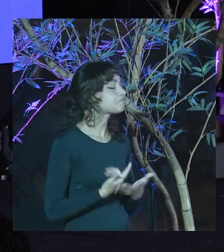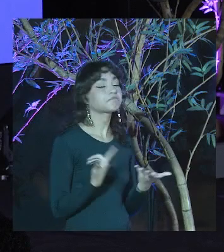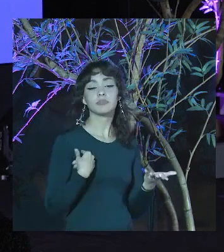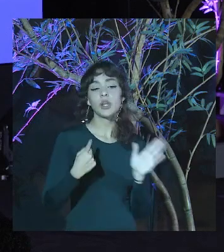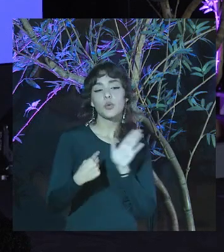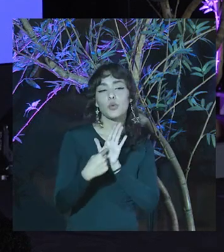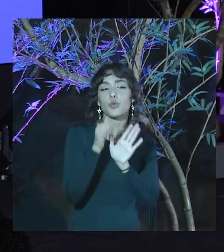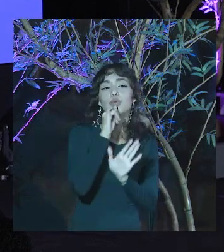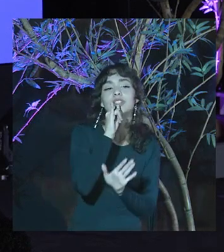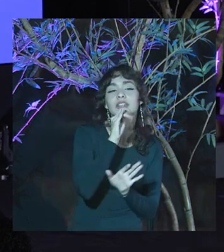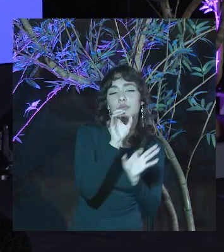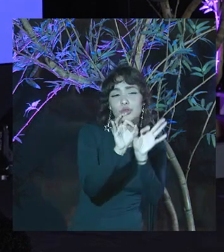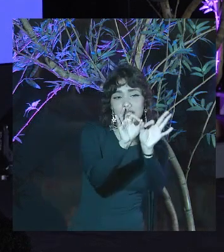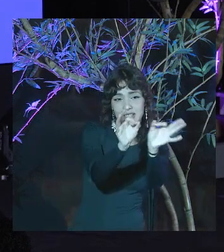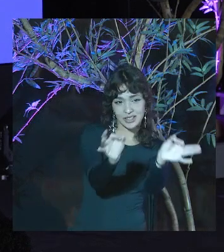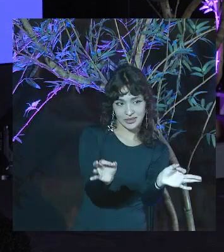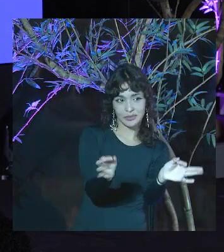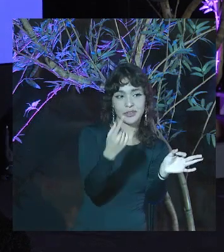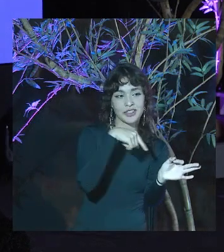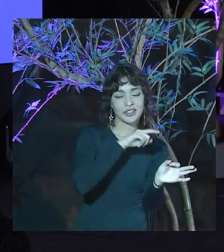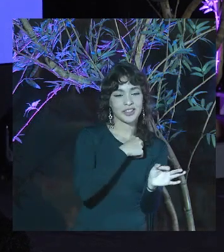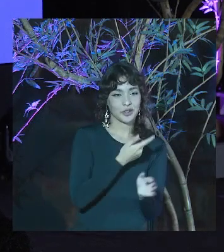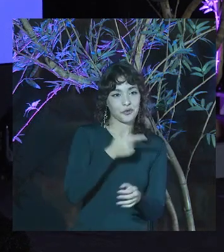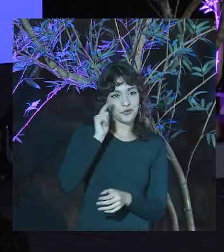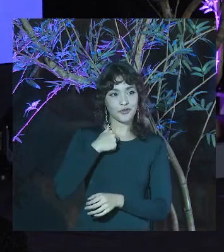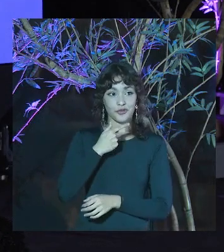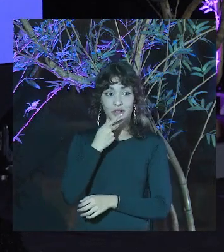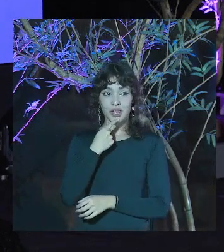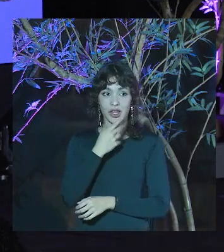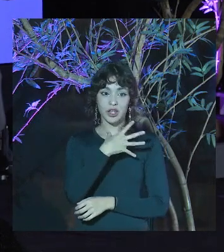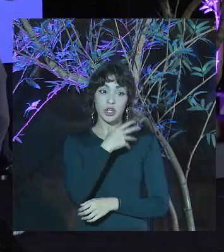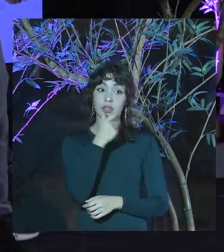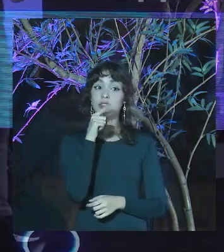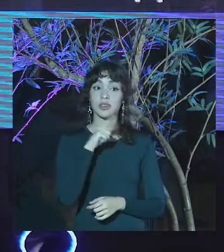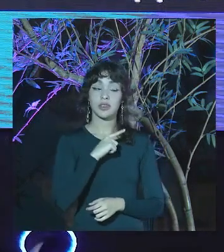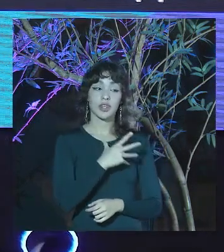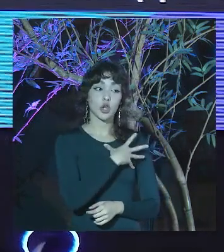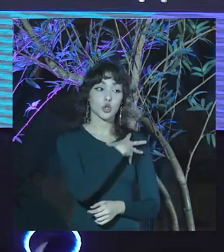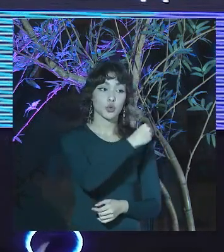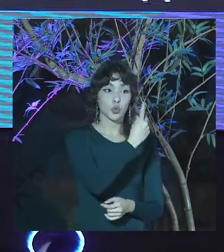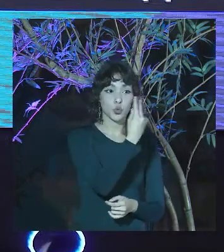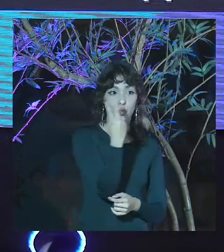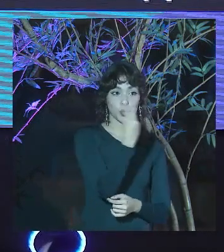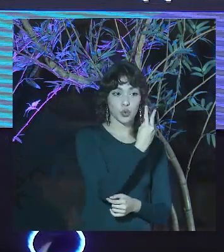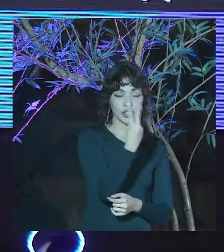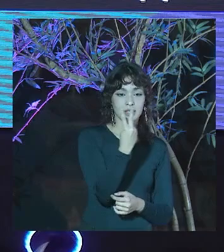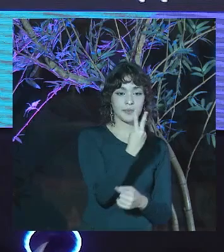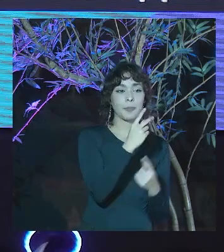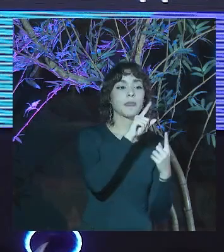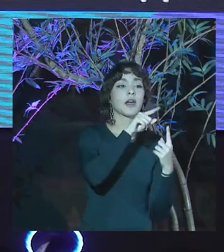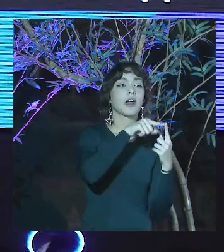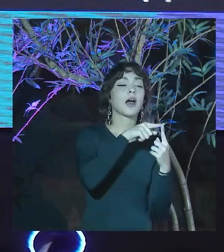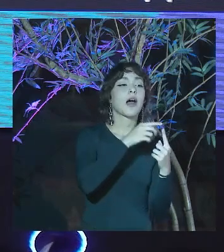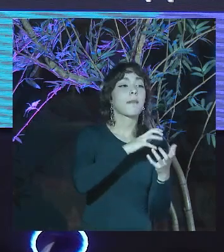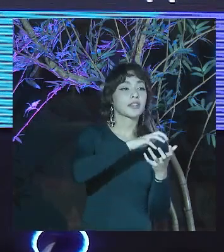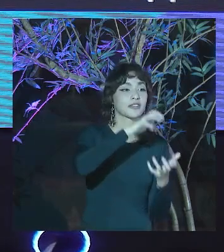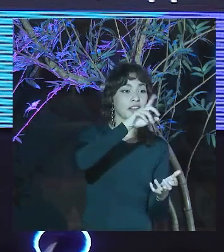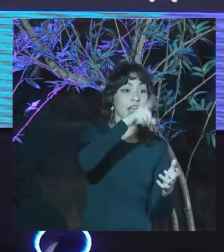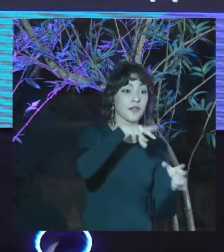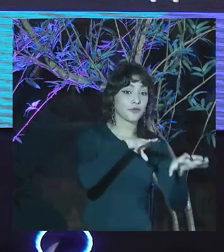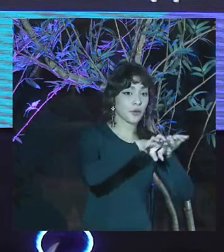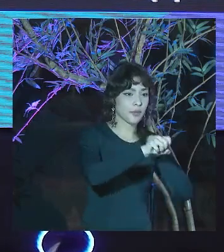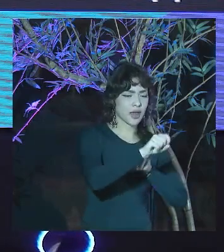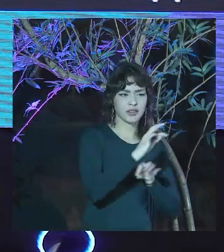simples sobre isso, que, como eu comentei logo no início, eu tenho duas filhas, e a minha filha mais velha, ela já é formada e ela não é da área de